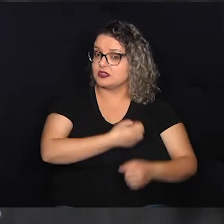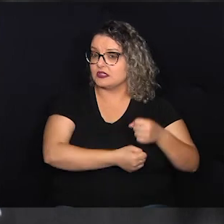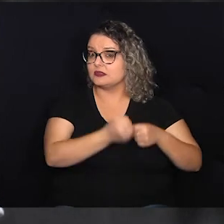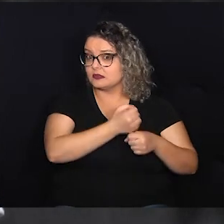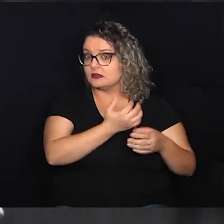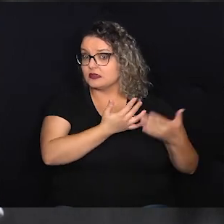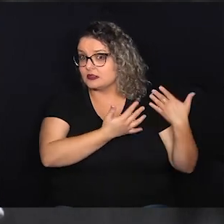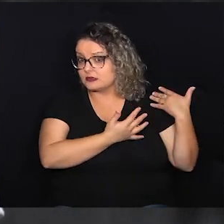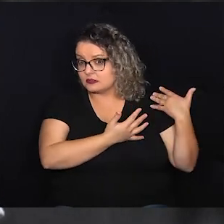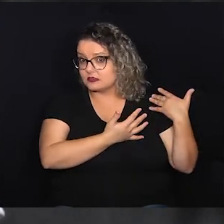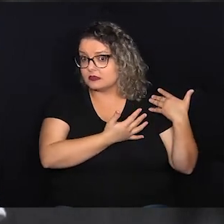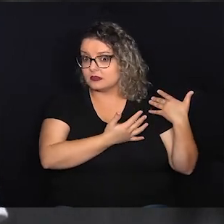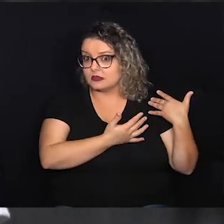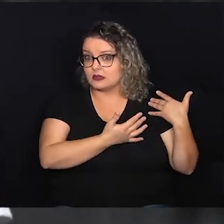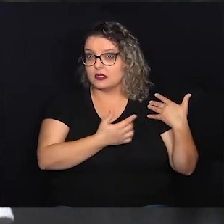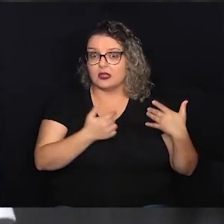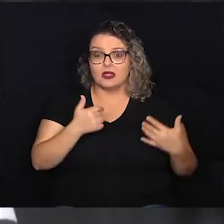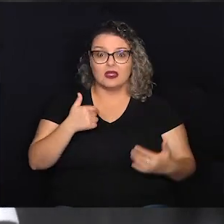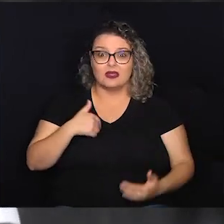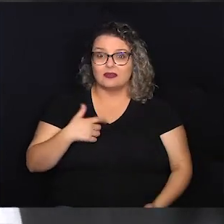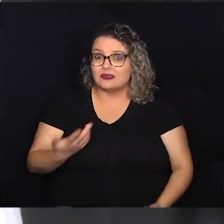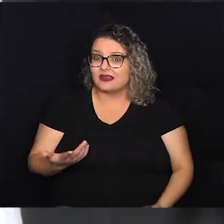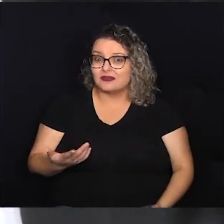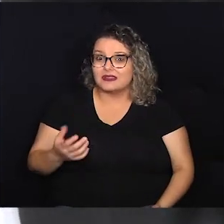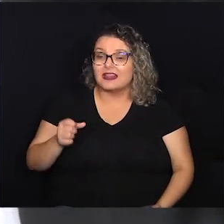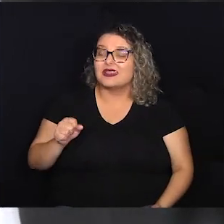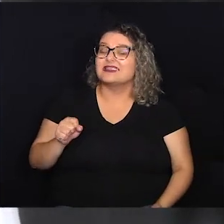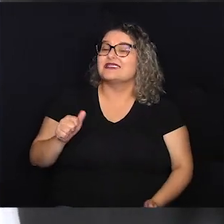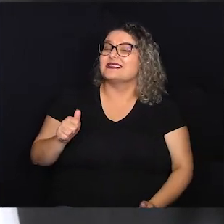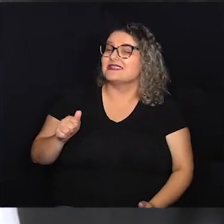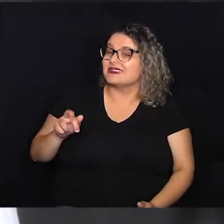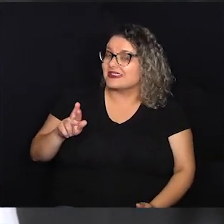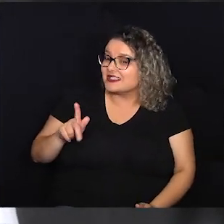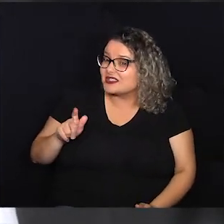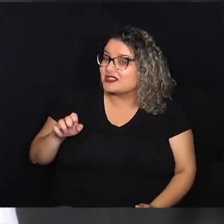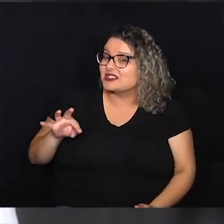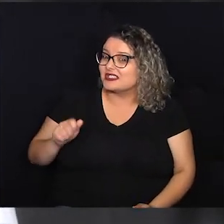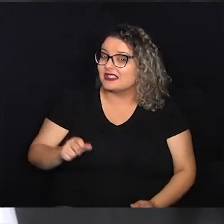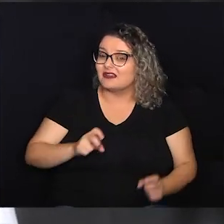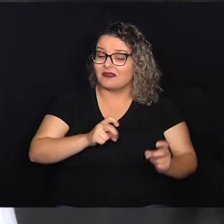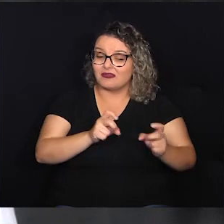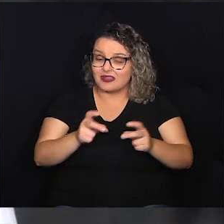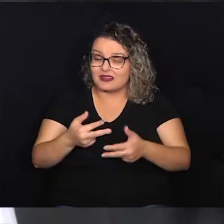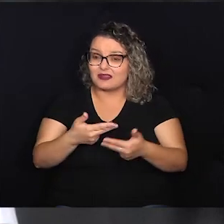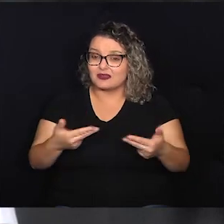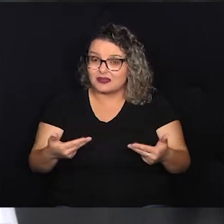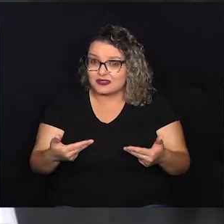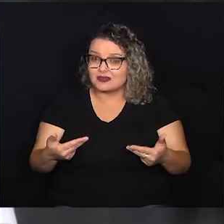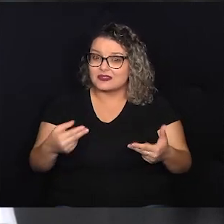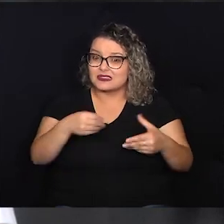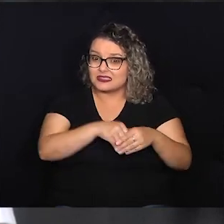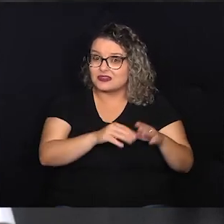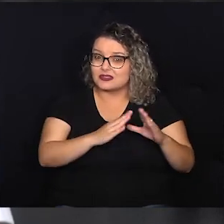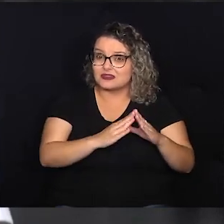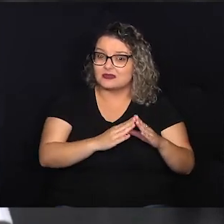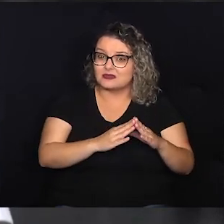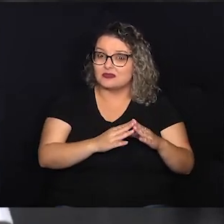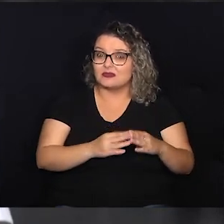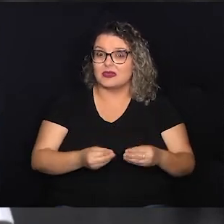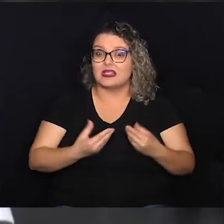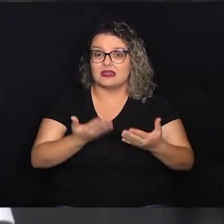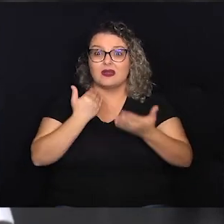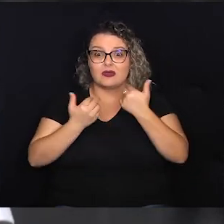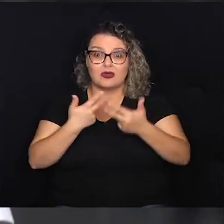noção, há 23 anos atrás, literalmente eu estava na sarjeta, vendendo as coisas dentro de